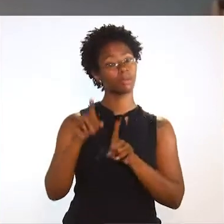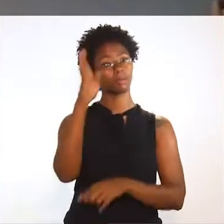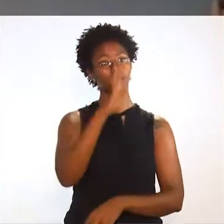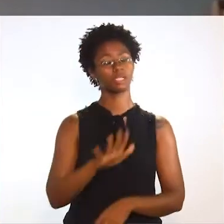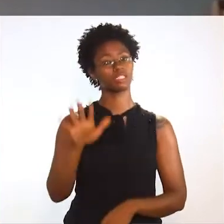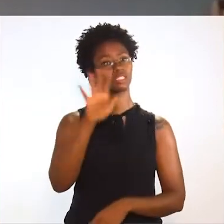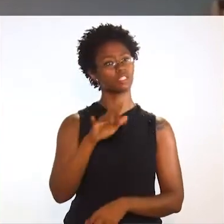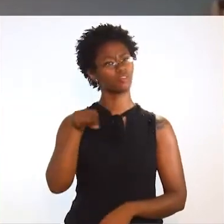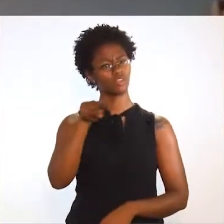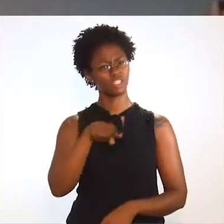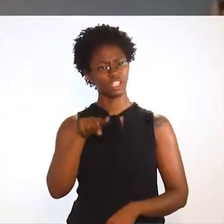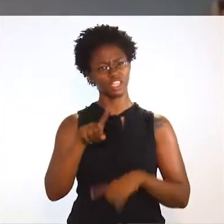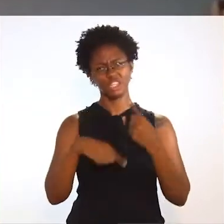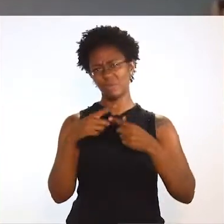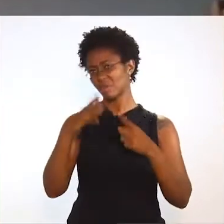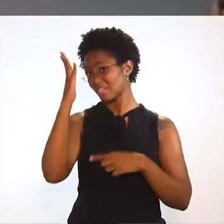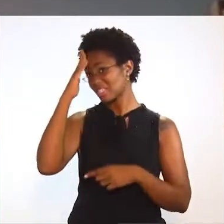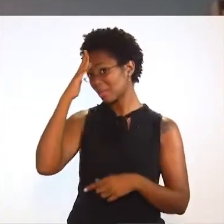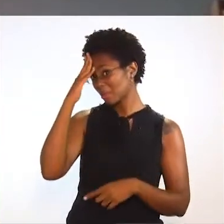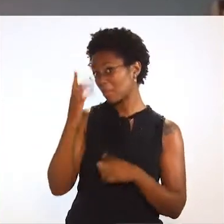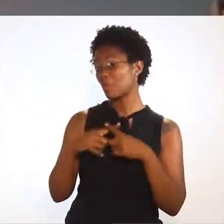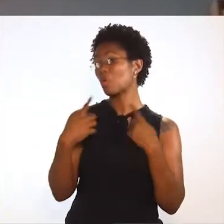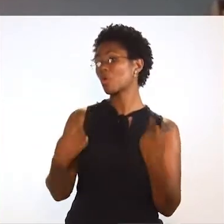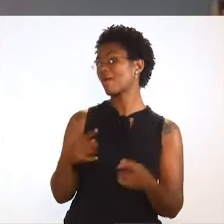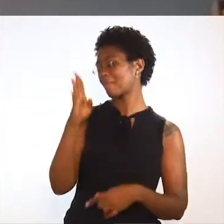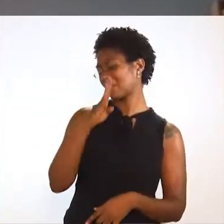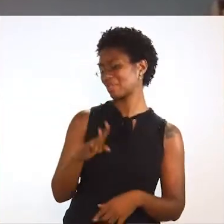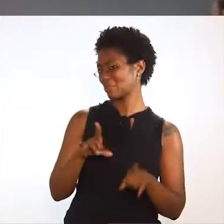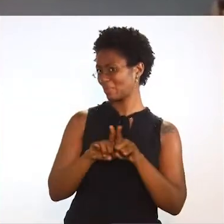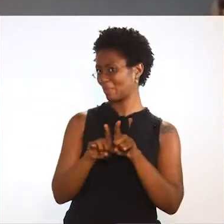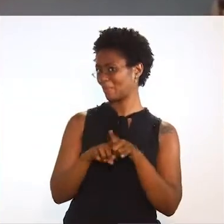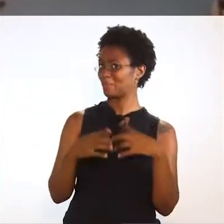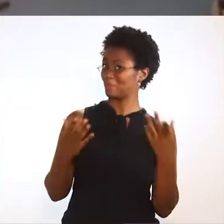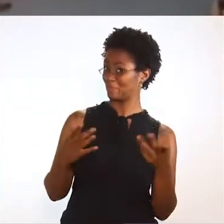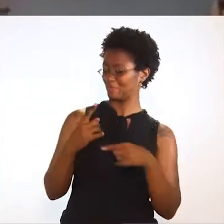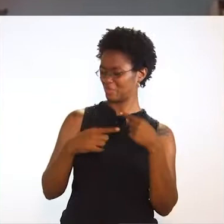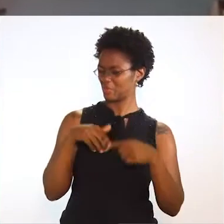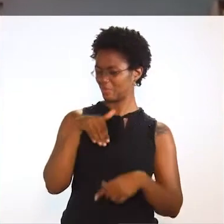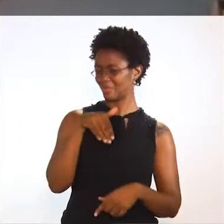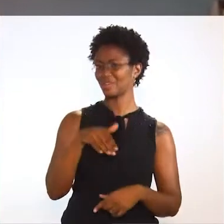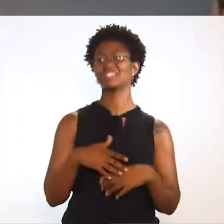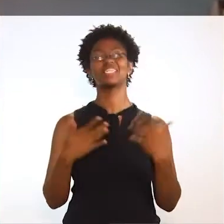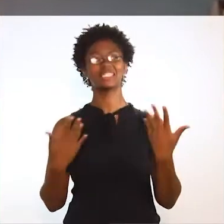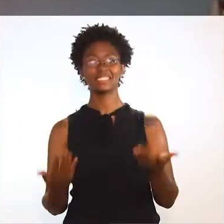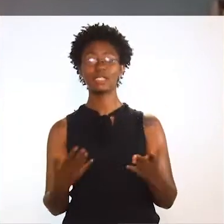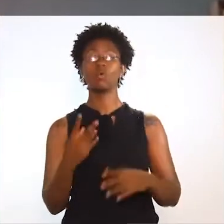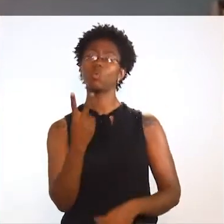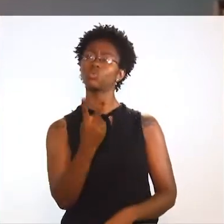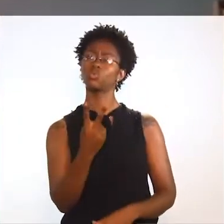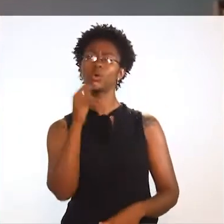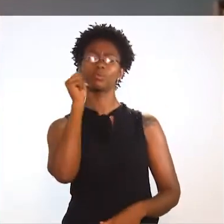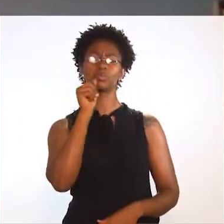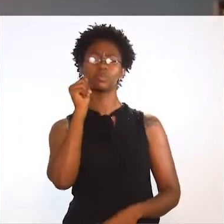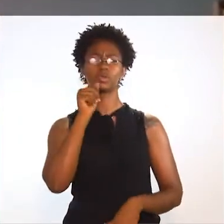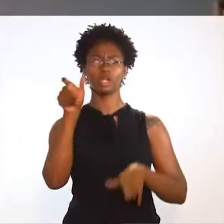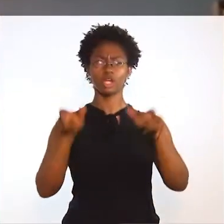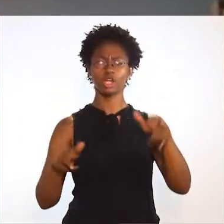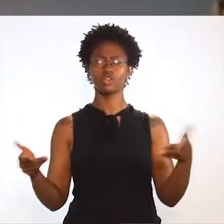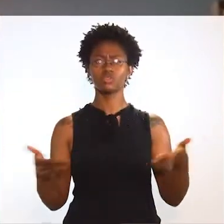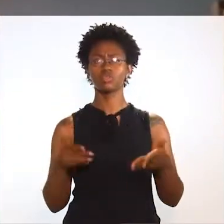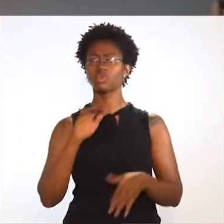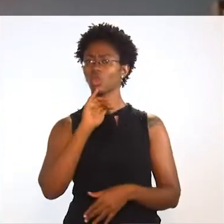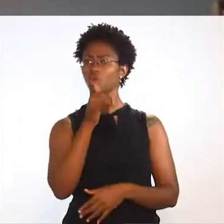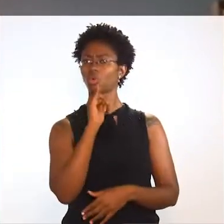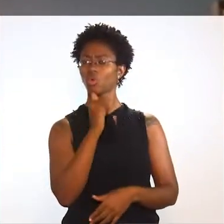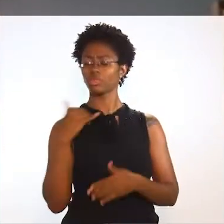E vocês vão saber por que eu estou falando do Brasil daqui a pouquinho. E eu estou aqui hoje com duas mulheres que vão contar